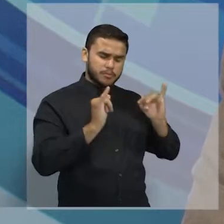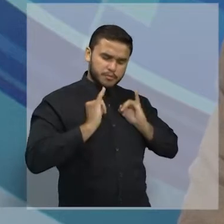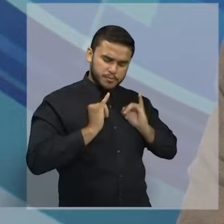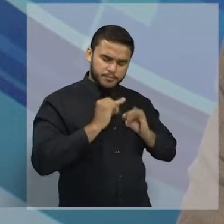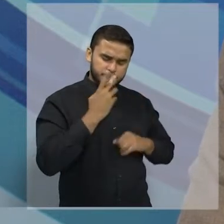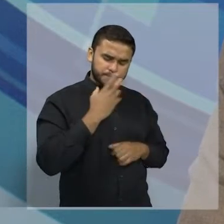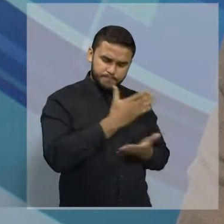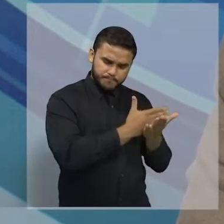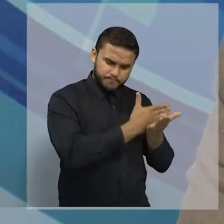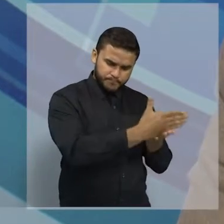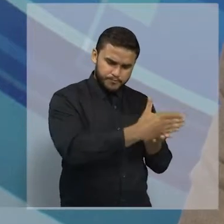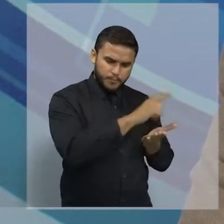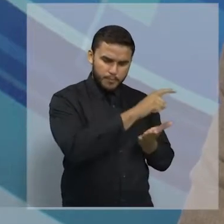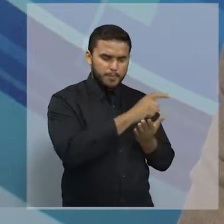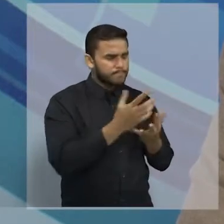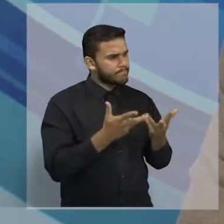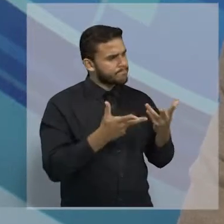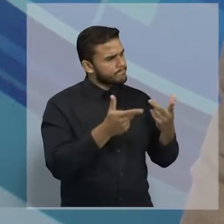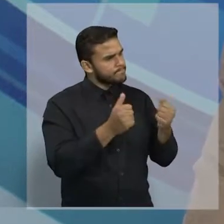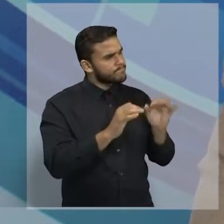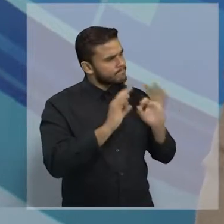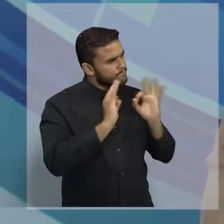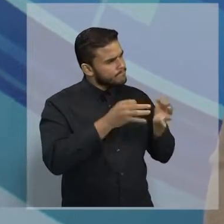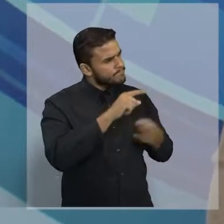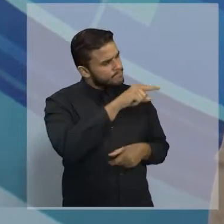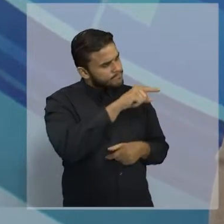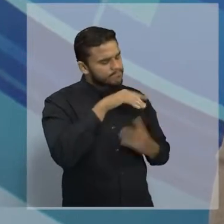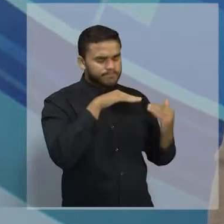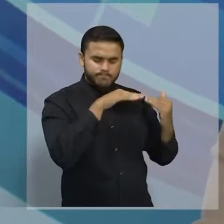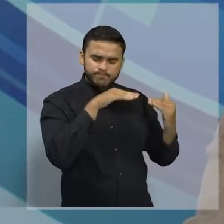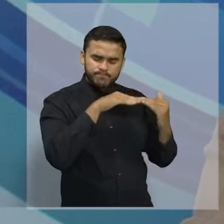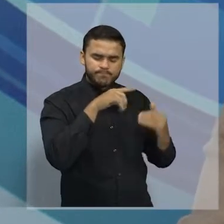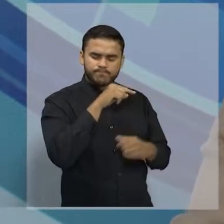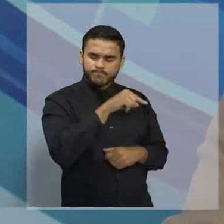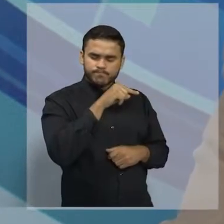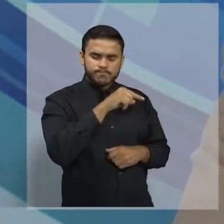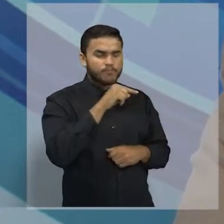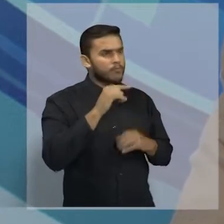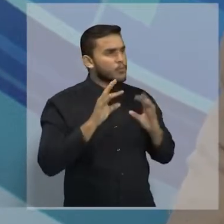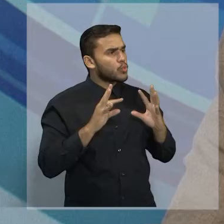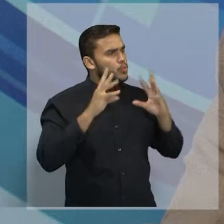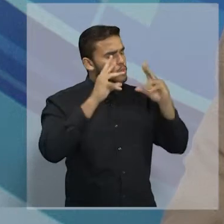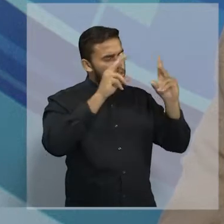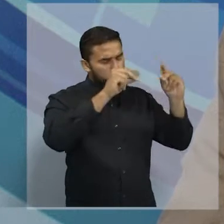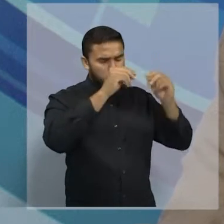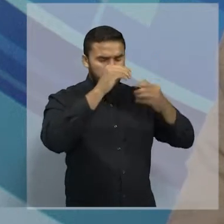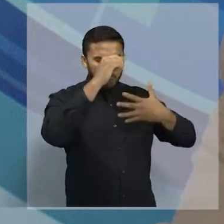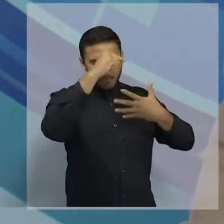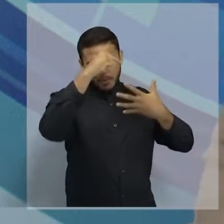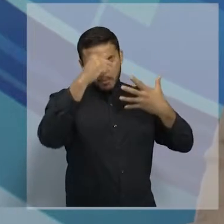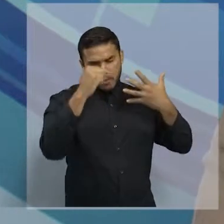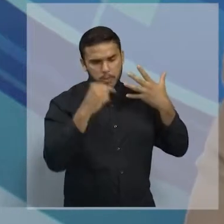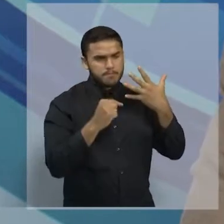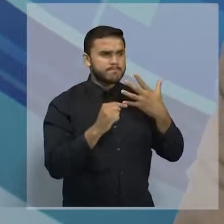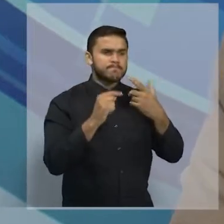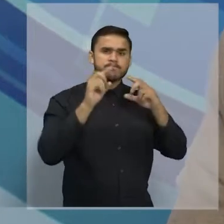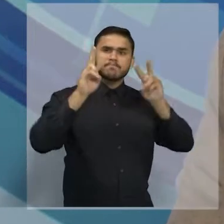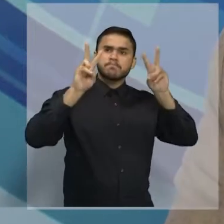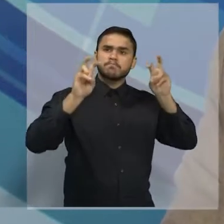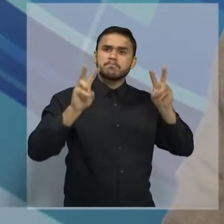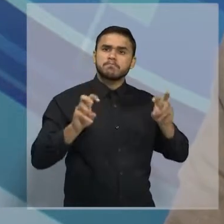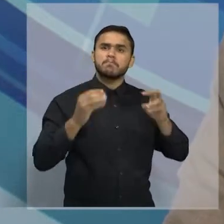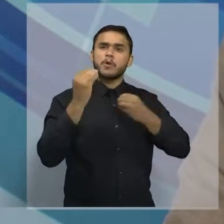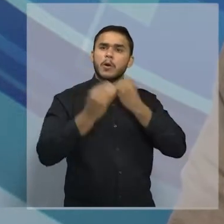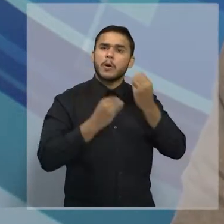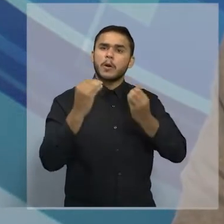sua fala inicial ela foi muito rica, porque você já colocou ali diversas angulações do